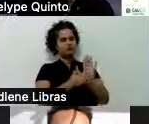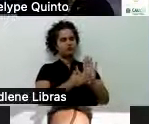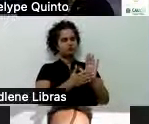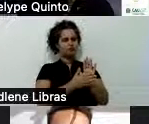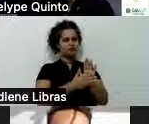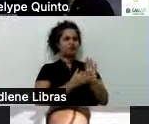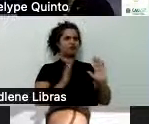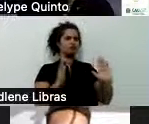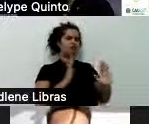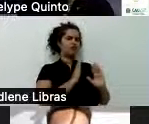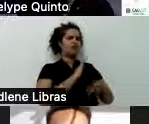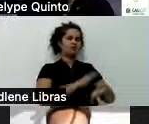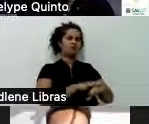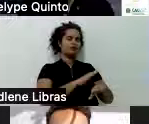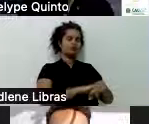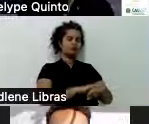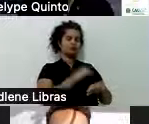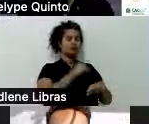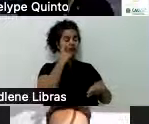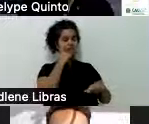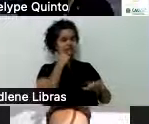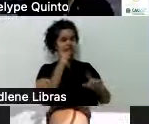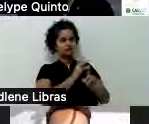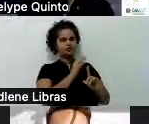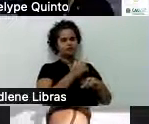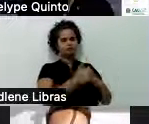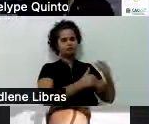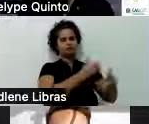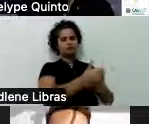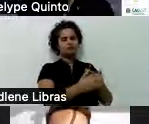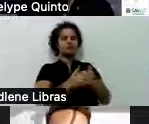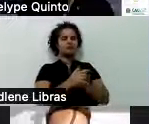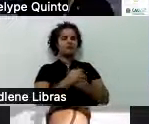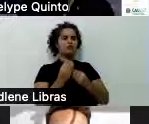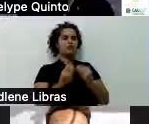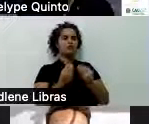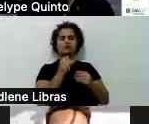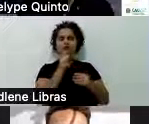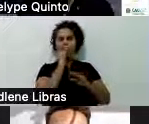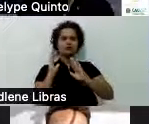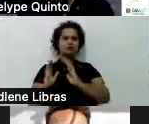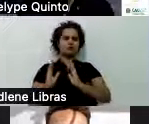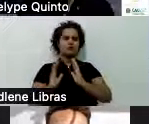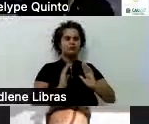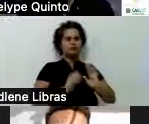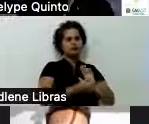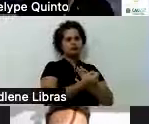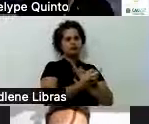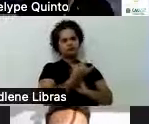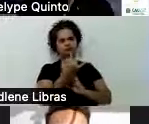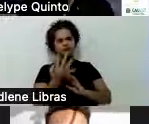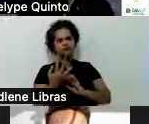prazo, verificando os impactos, ou seja, uma etapa onde se fazem contagens, medições